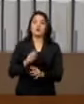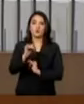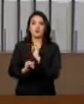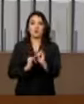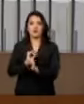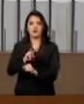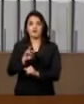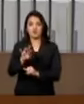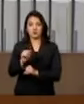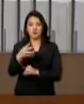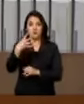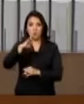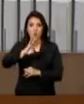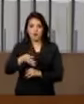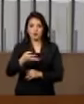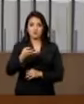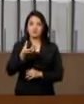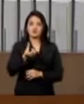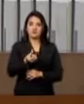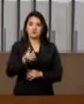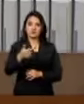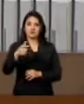4.628, o que dá um total de